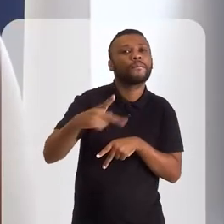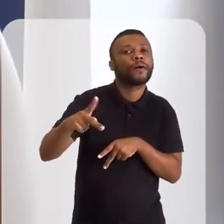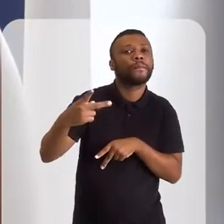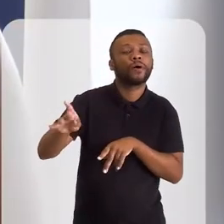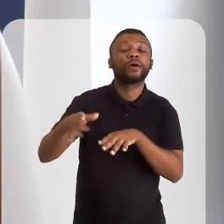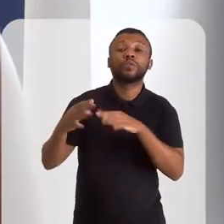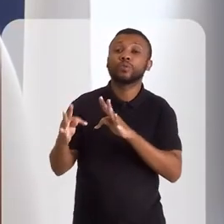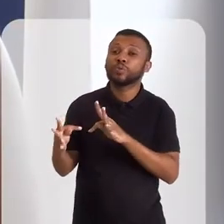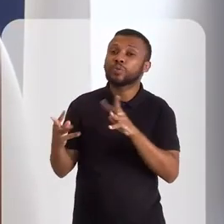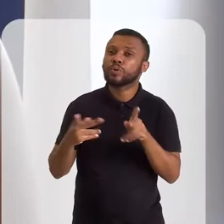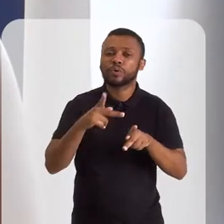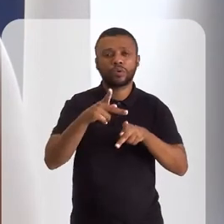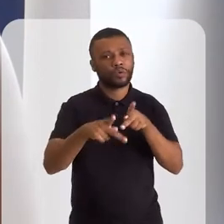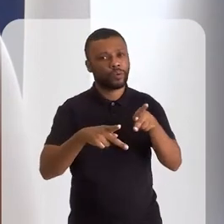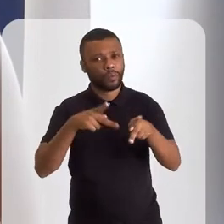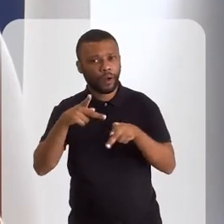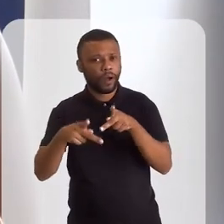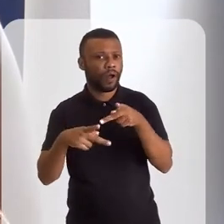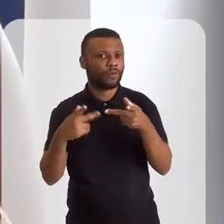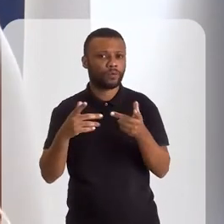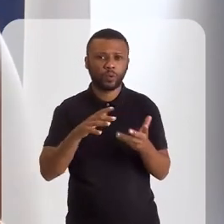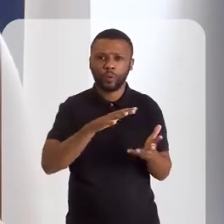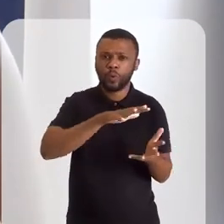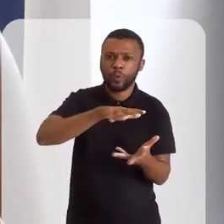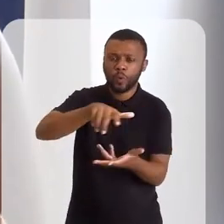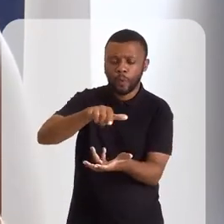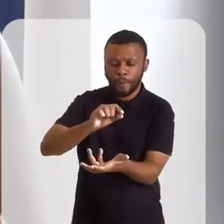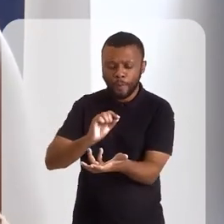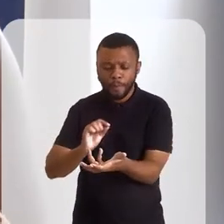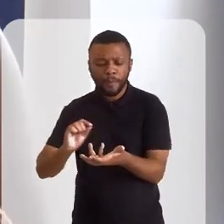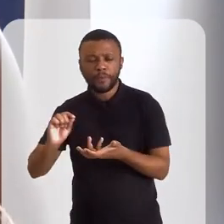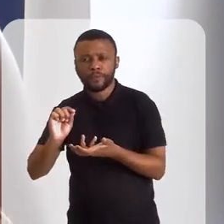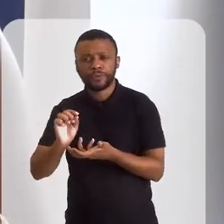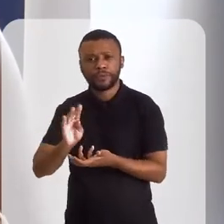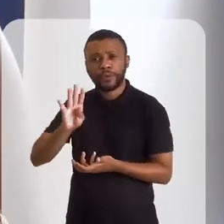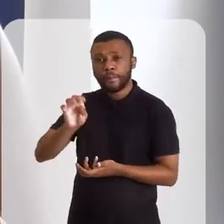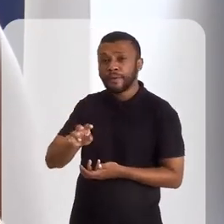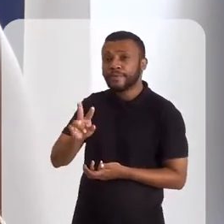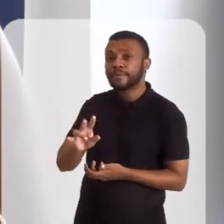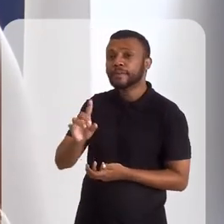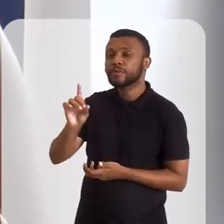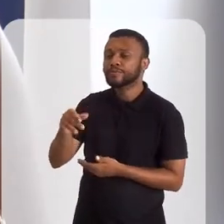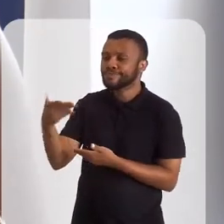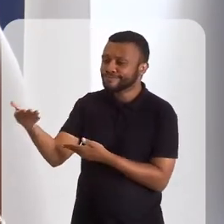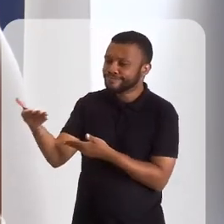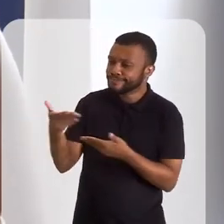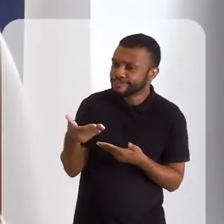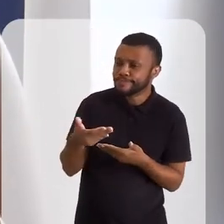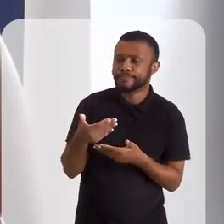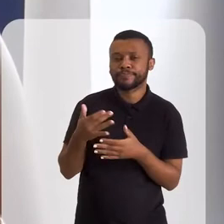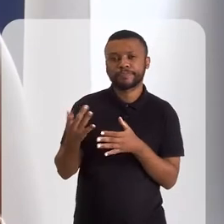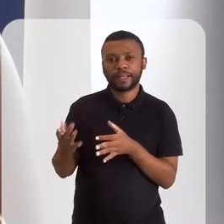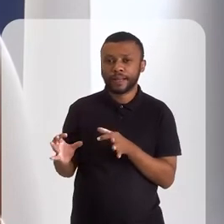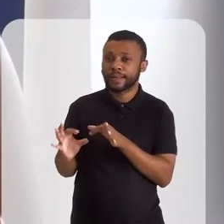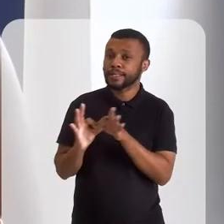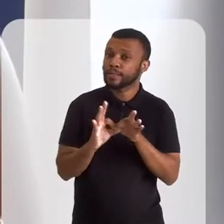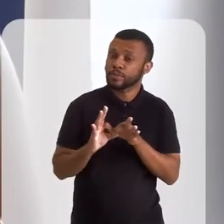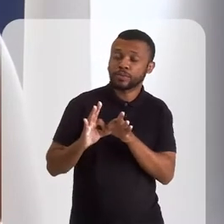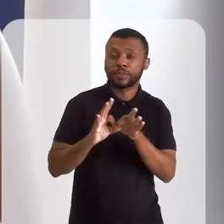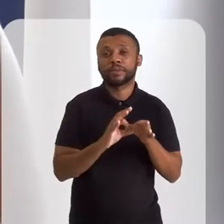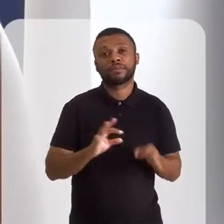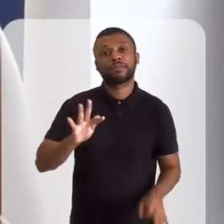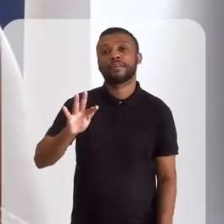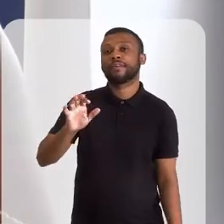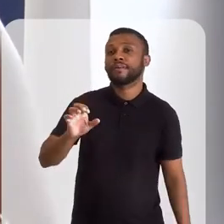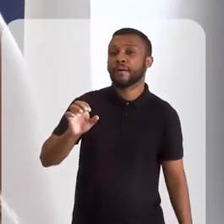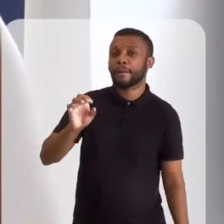da cultura daquele povo, né? Então, todos os povos do mundo inteiro são bem-vindos a se unir à fé